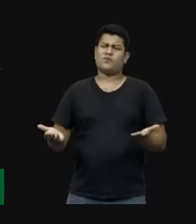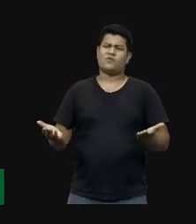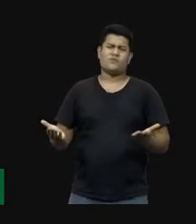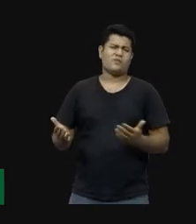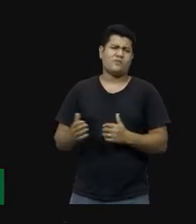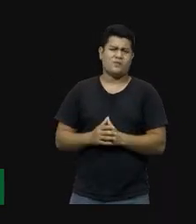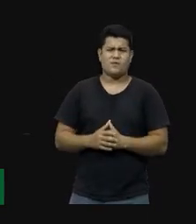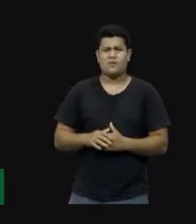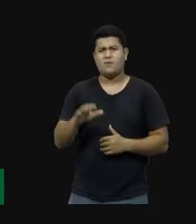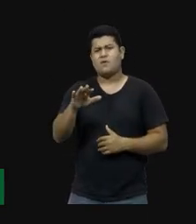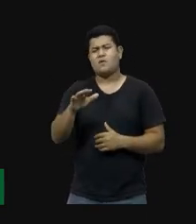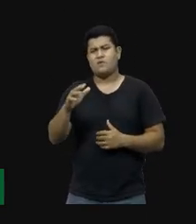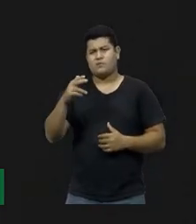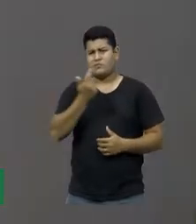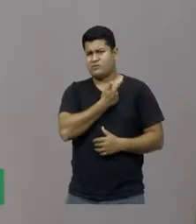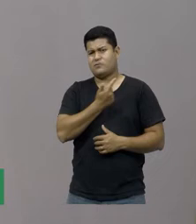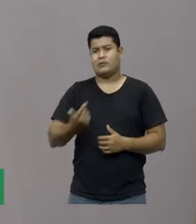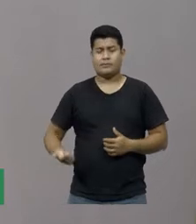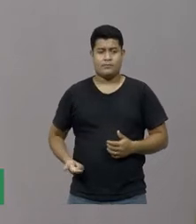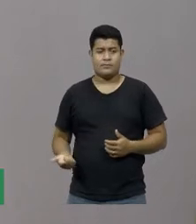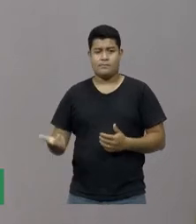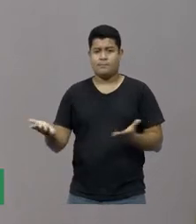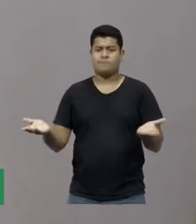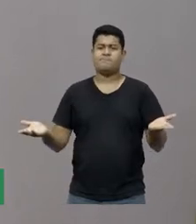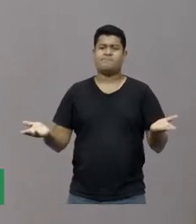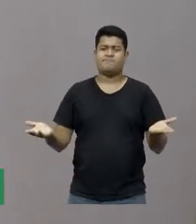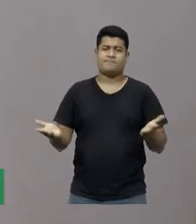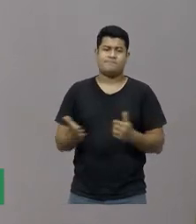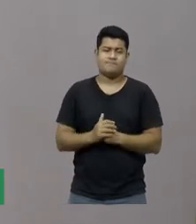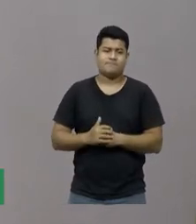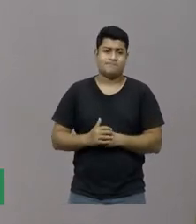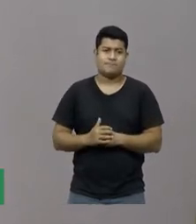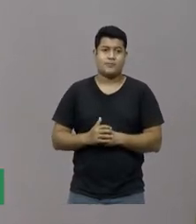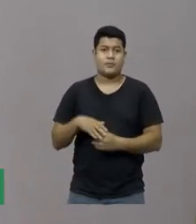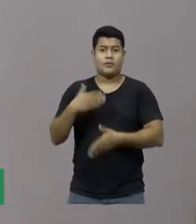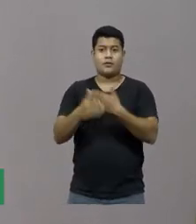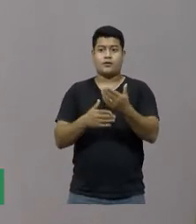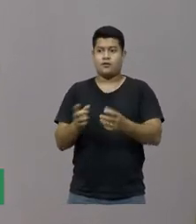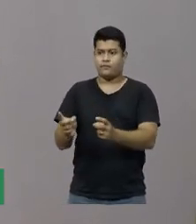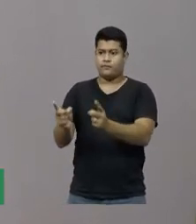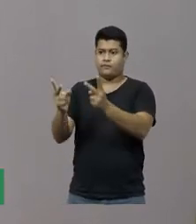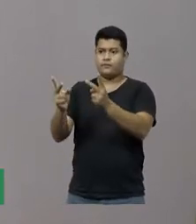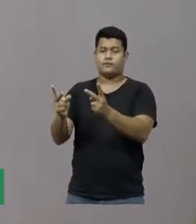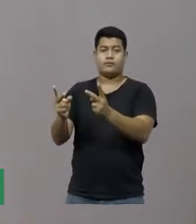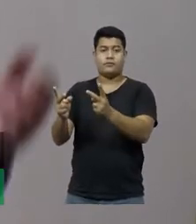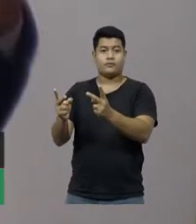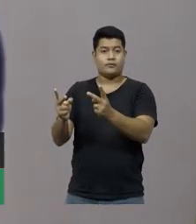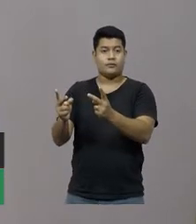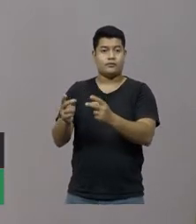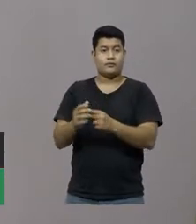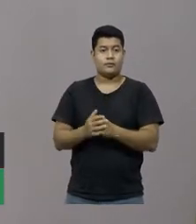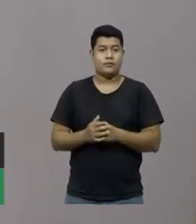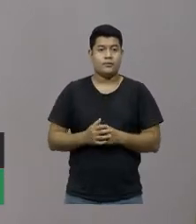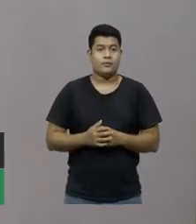Ô, Carlos Moisés! Aí ele vendeu os aviões,